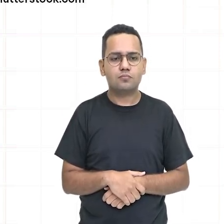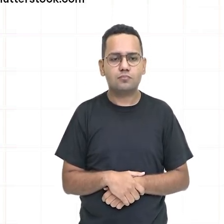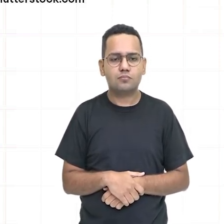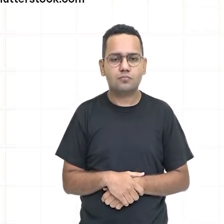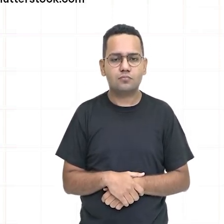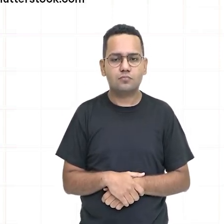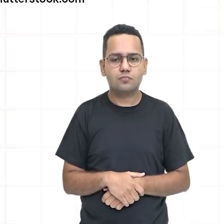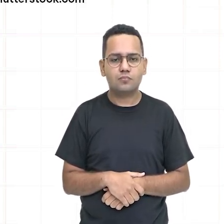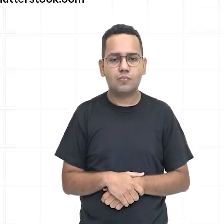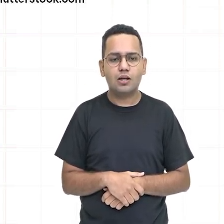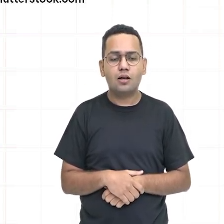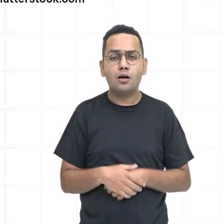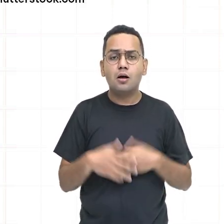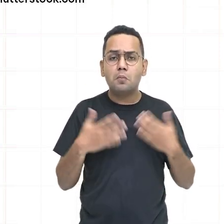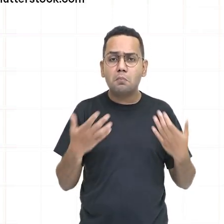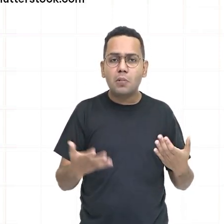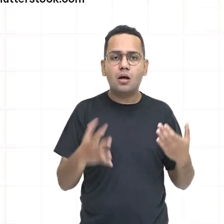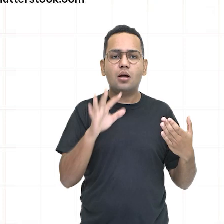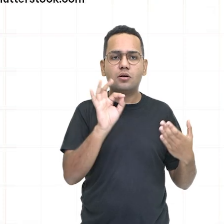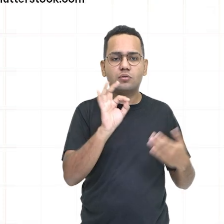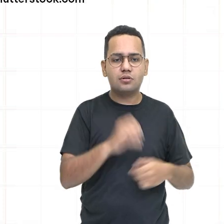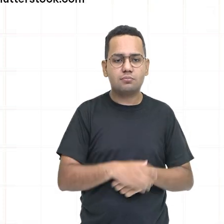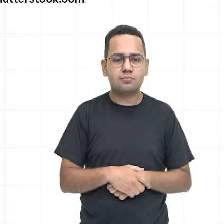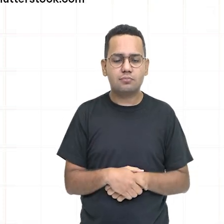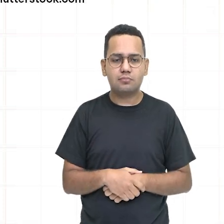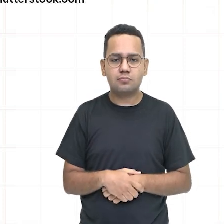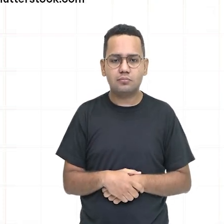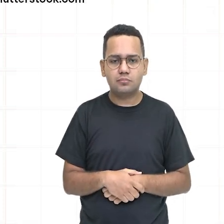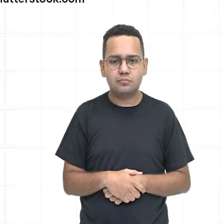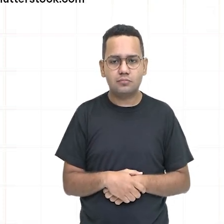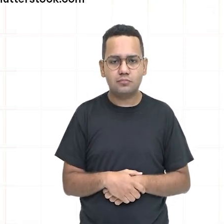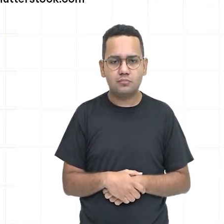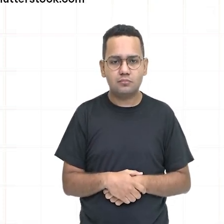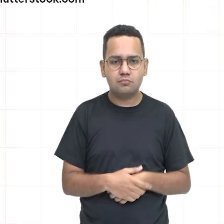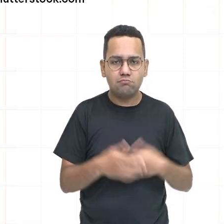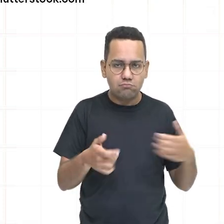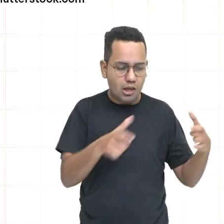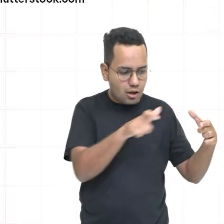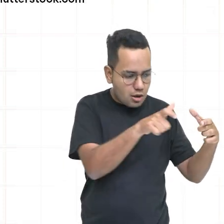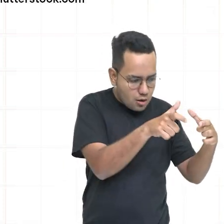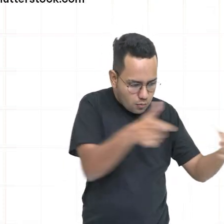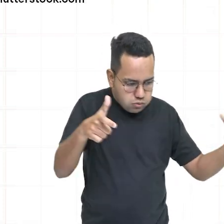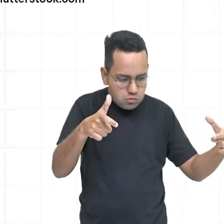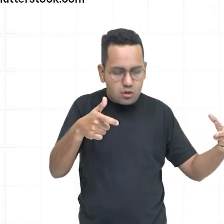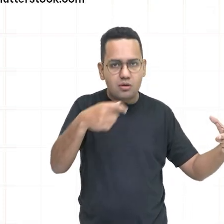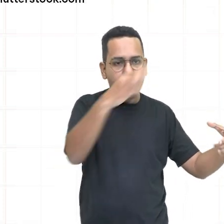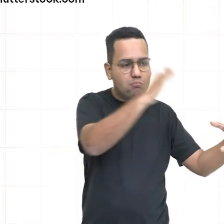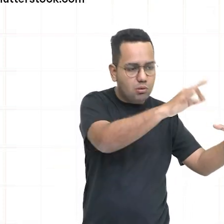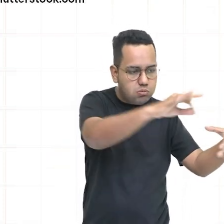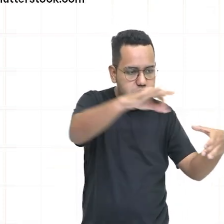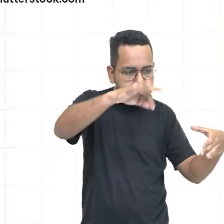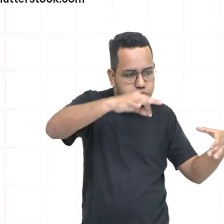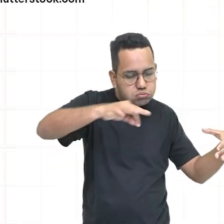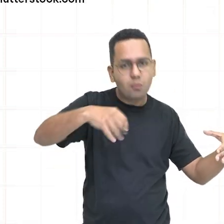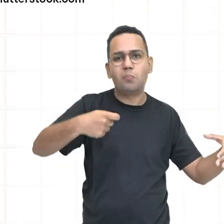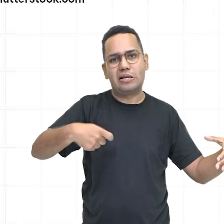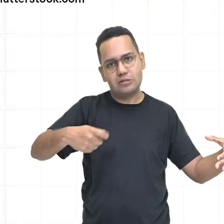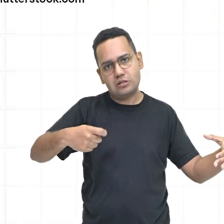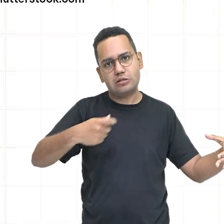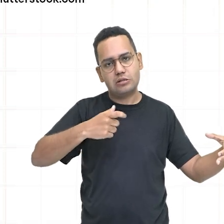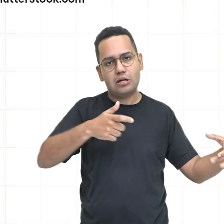essa agricultura lá na região é praticada sempre em grandes propriedades. Então nós temos lá